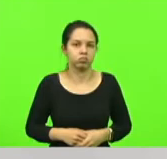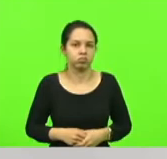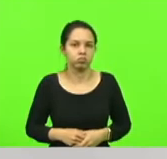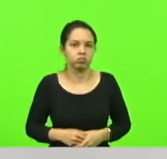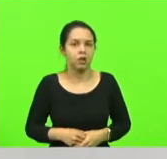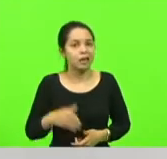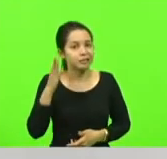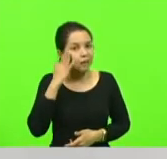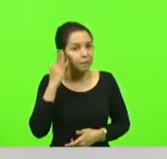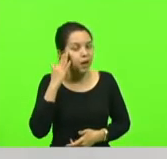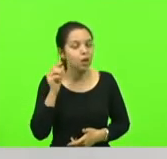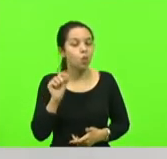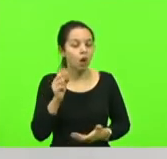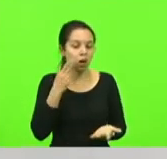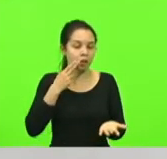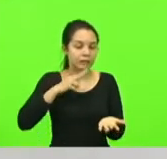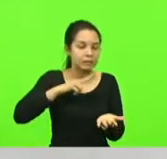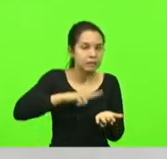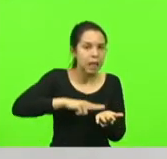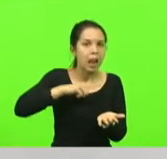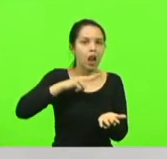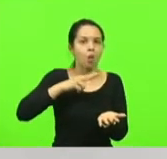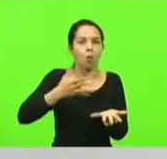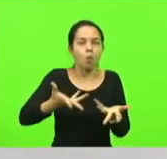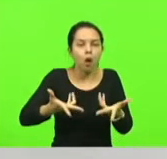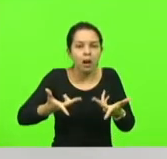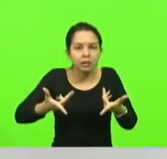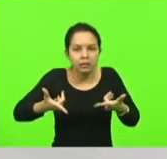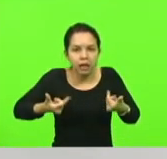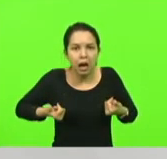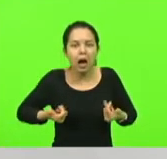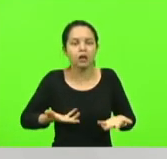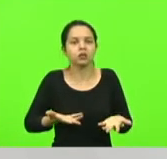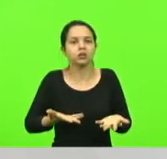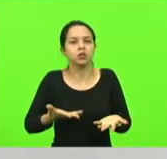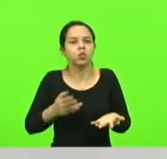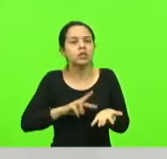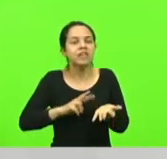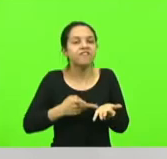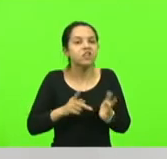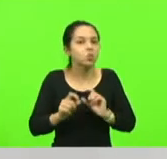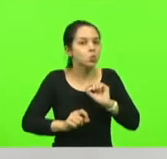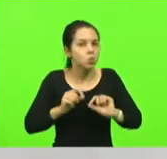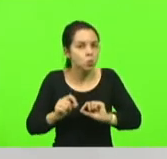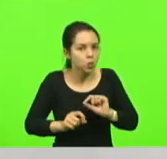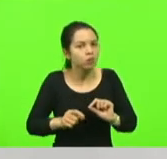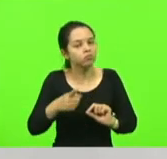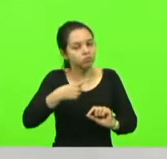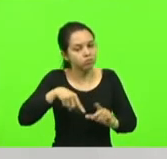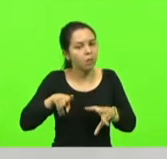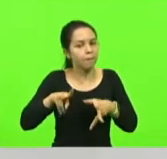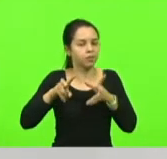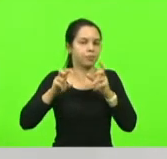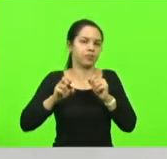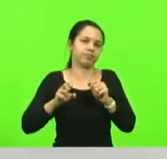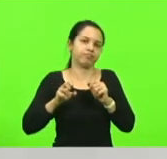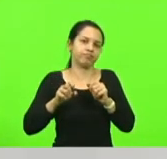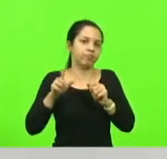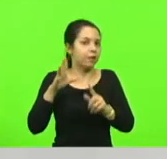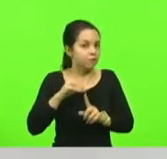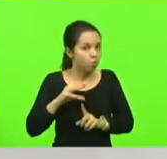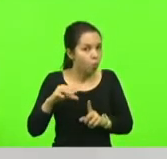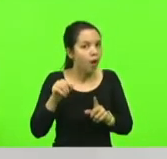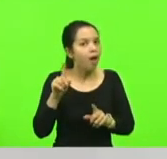é selo de qualidade, o que ele significa, podemos perceber que tipo de influência ele exerce sobre